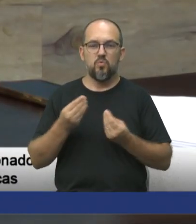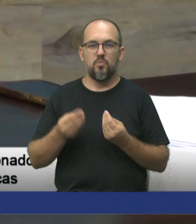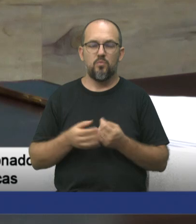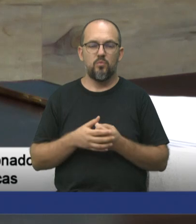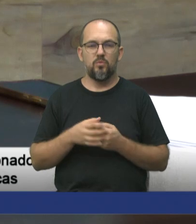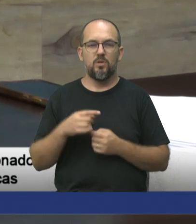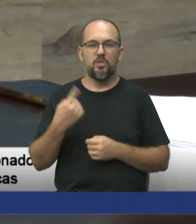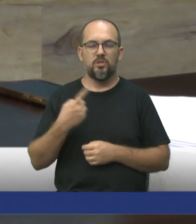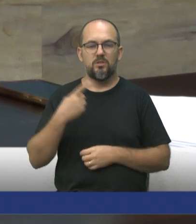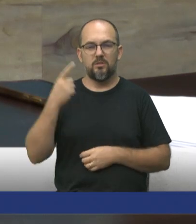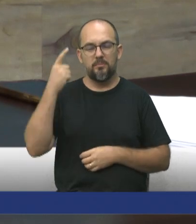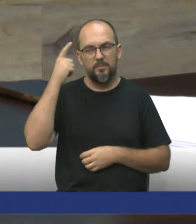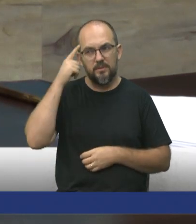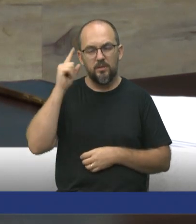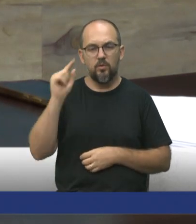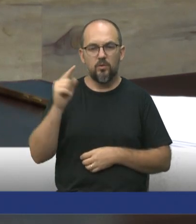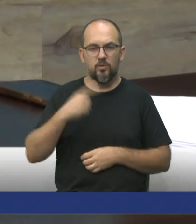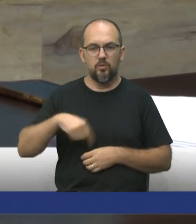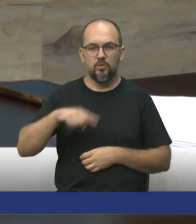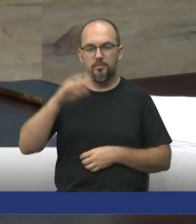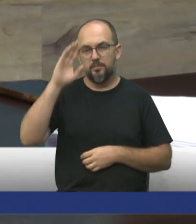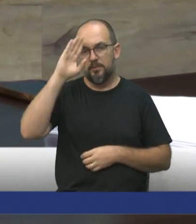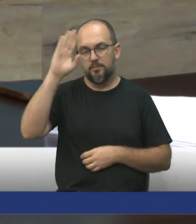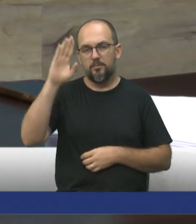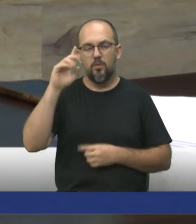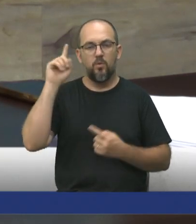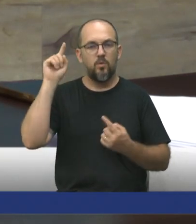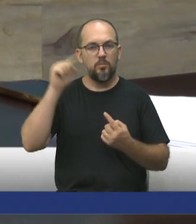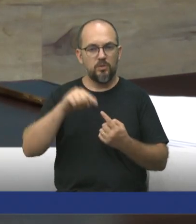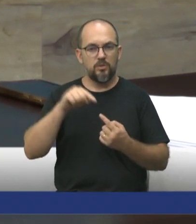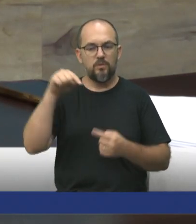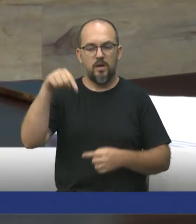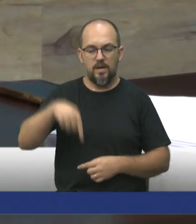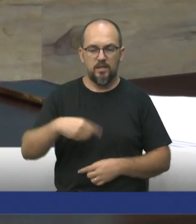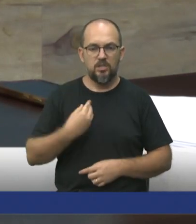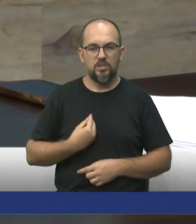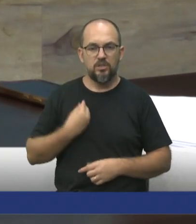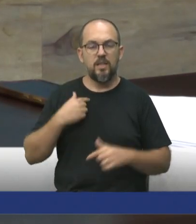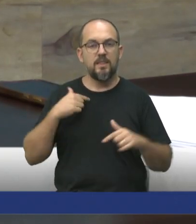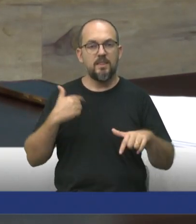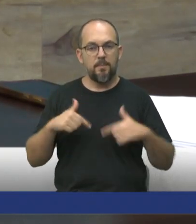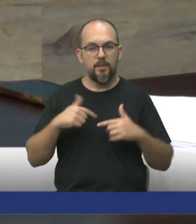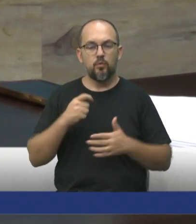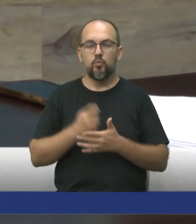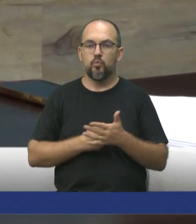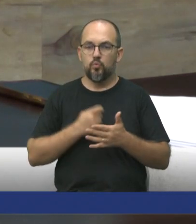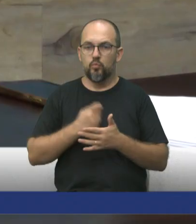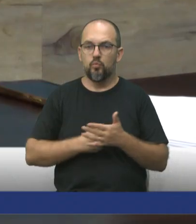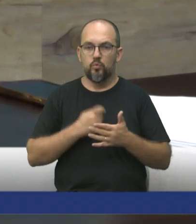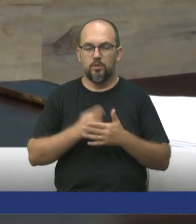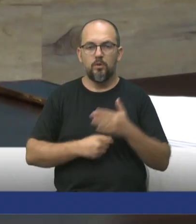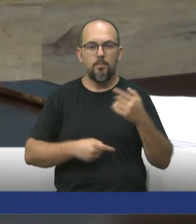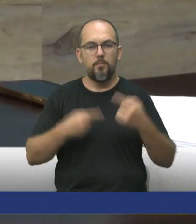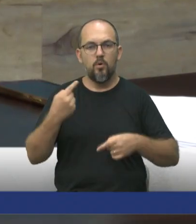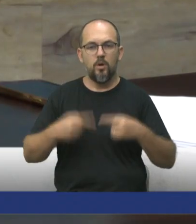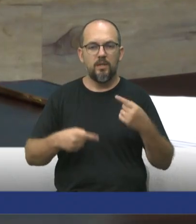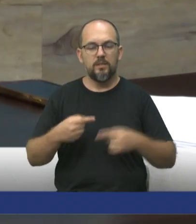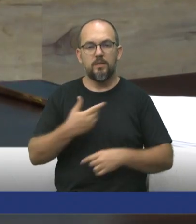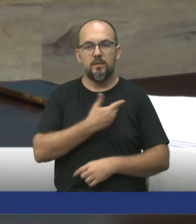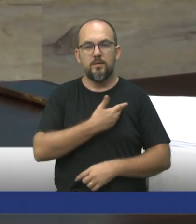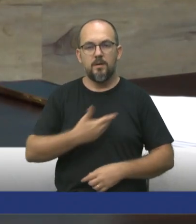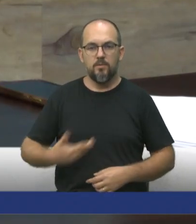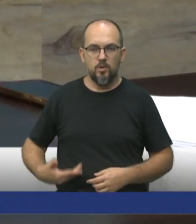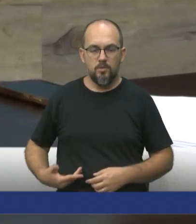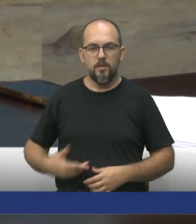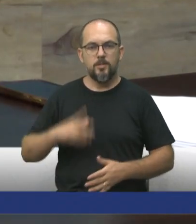gente pensar que essa é a nossa principal função, estar aqui trabalhando e lutando por políticas públicas